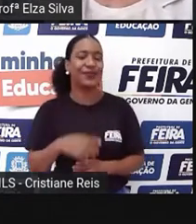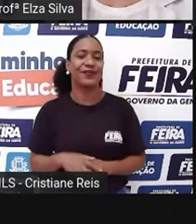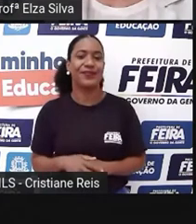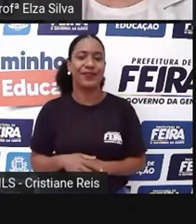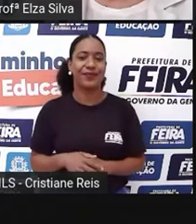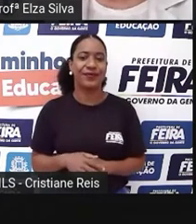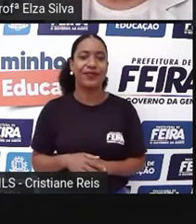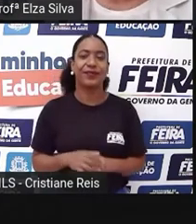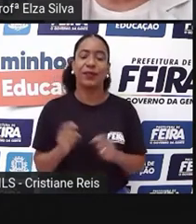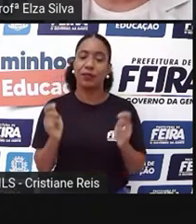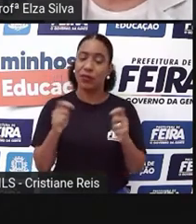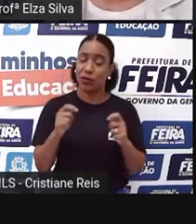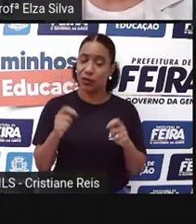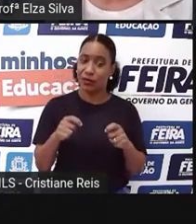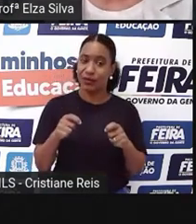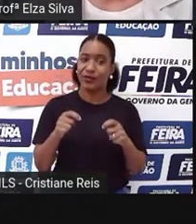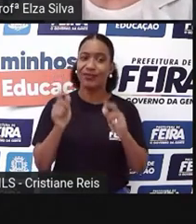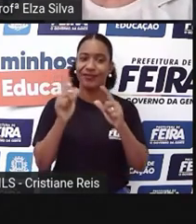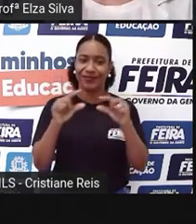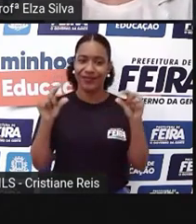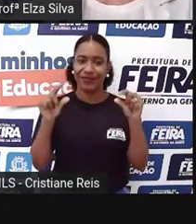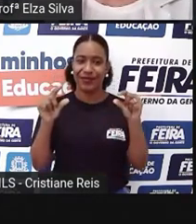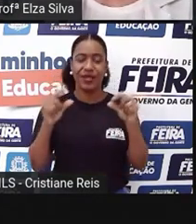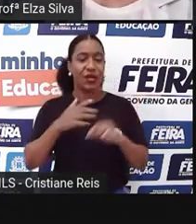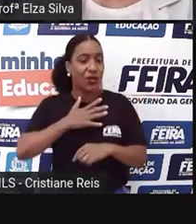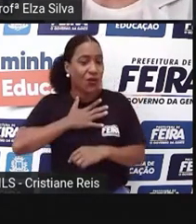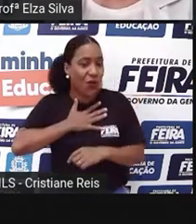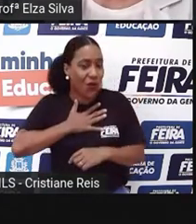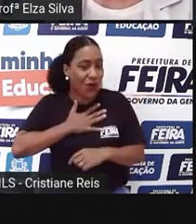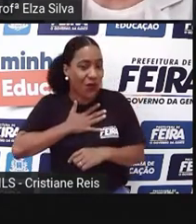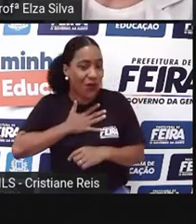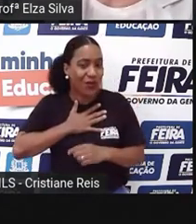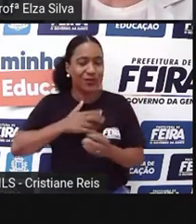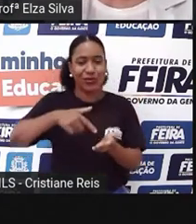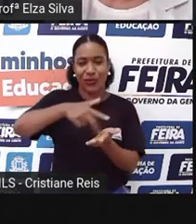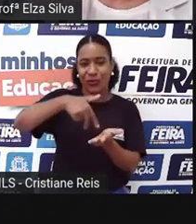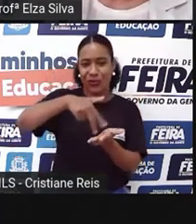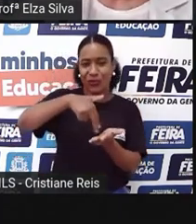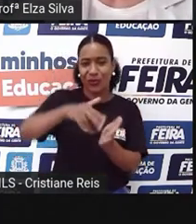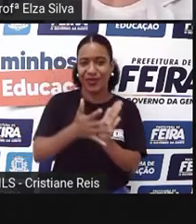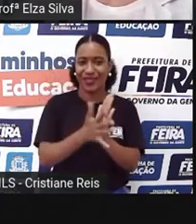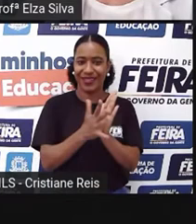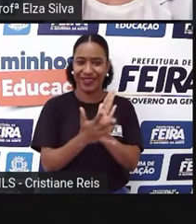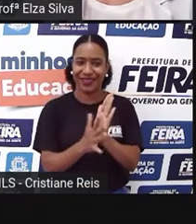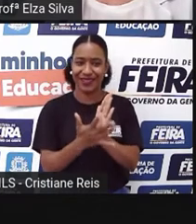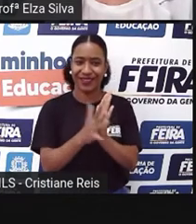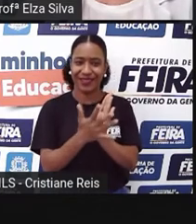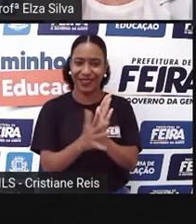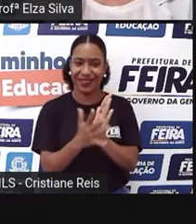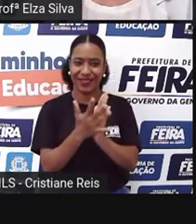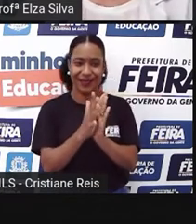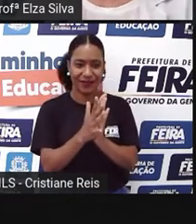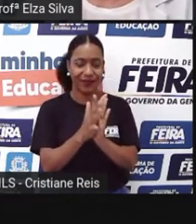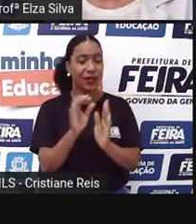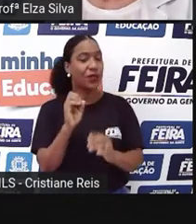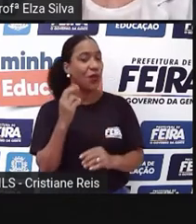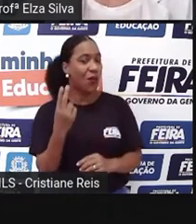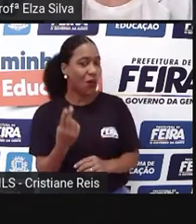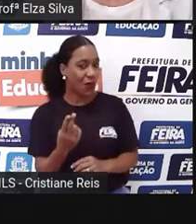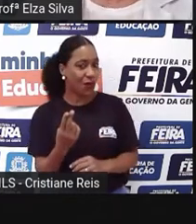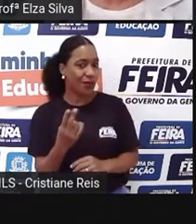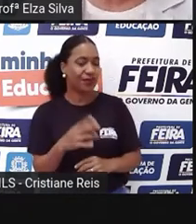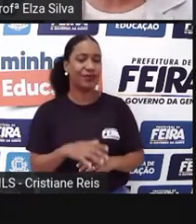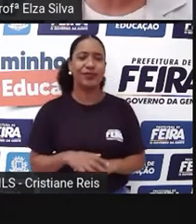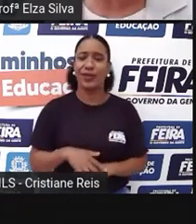I like dancing samba, eu gosto de dançar samba, or I like to dance samba,